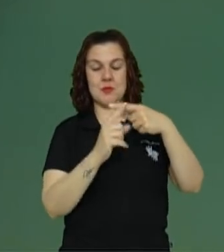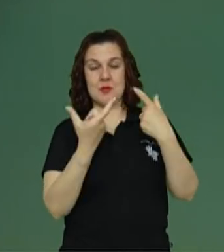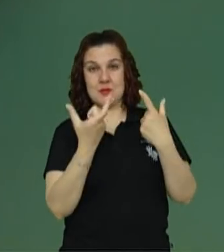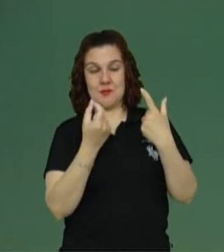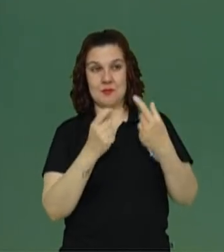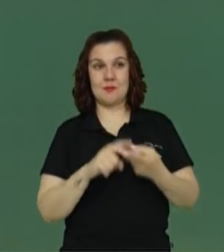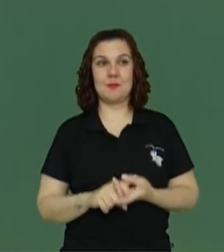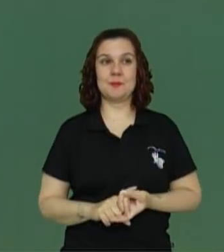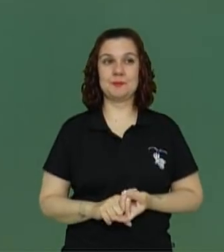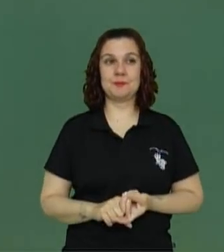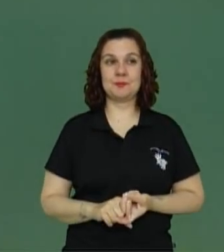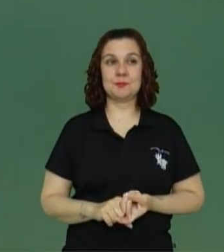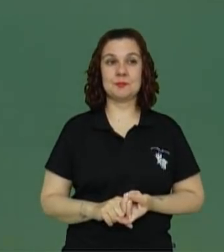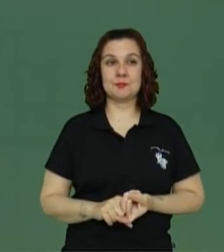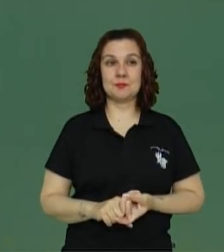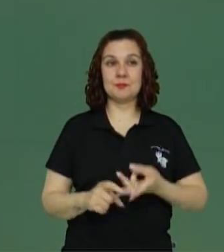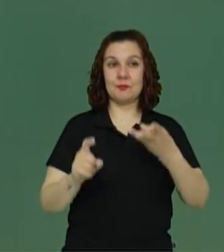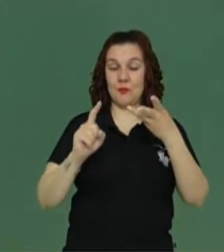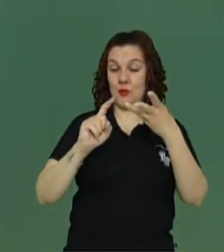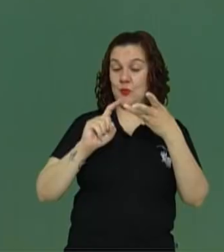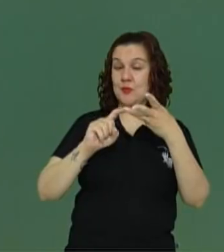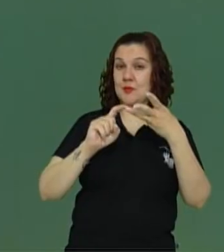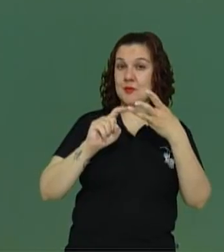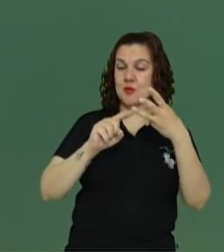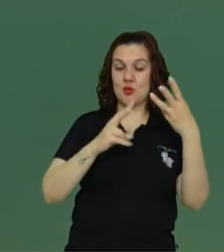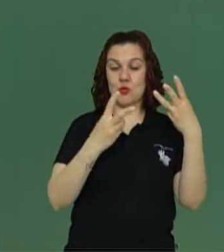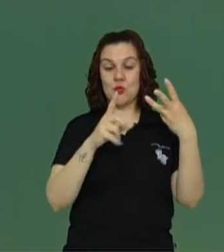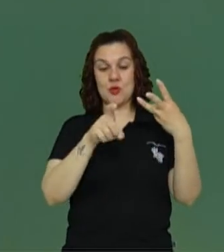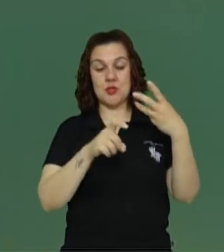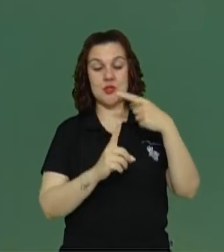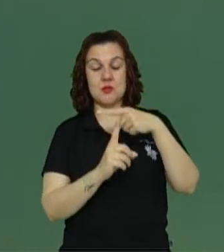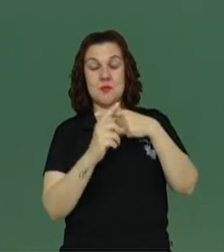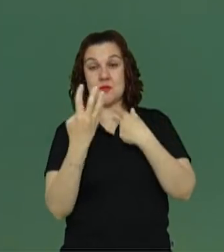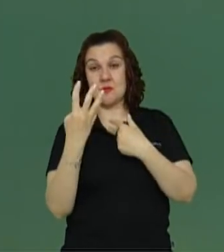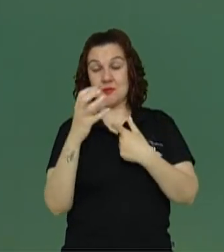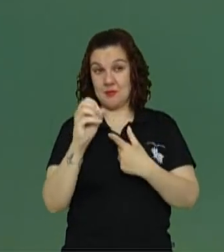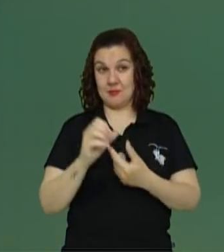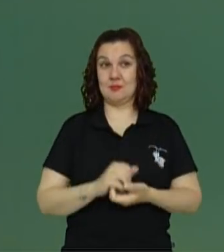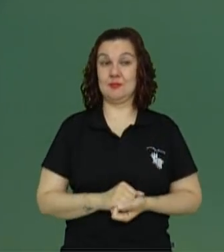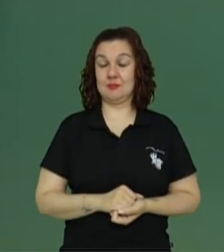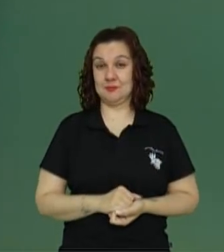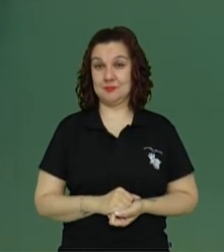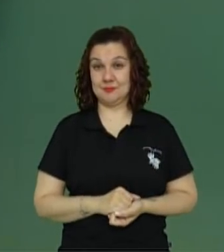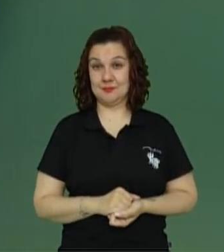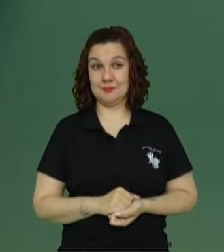20. E o terceiro valor, 2x mais 40.